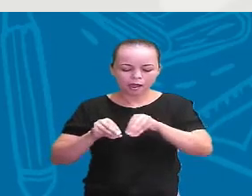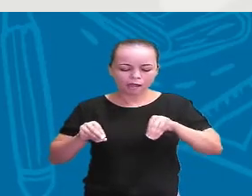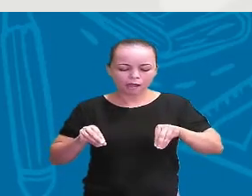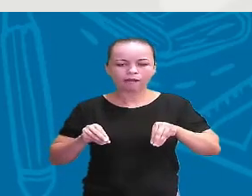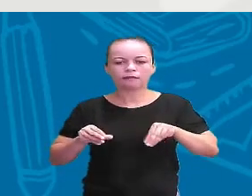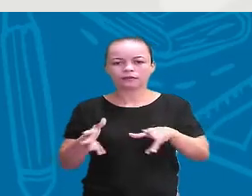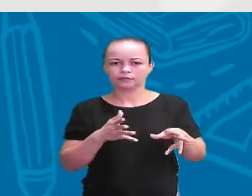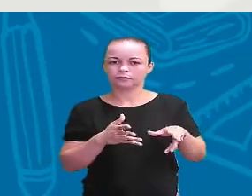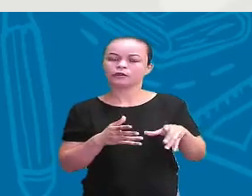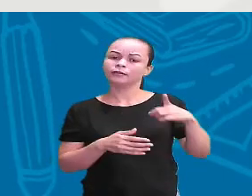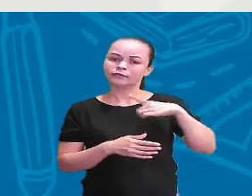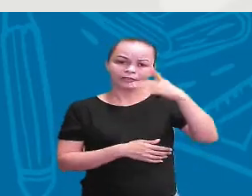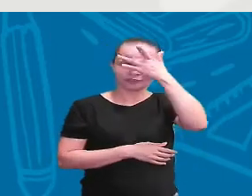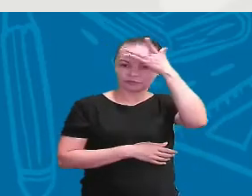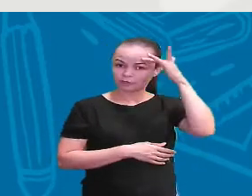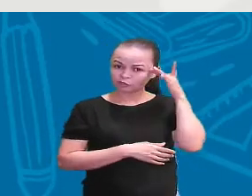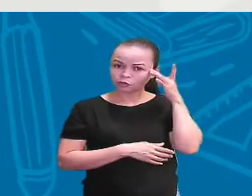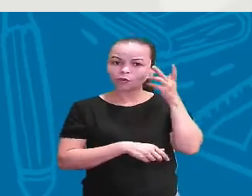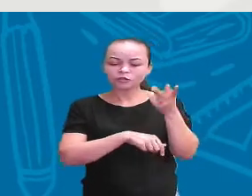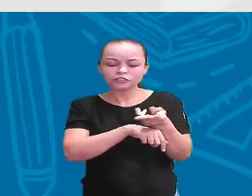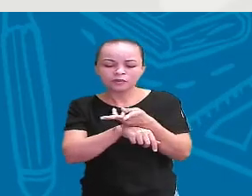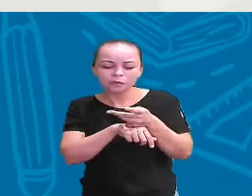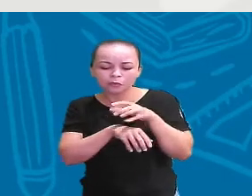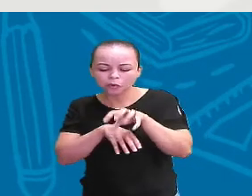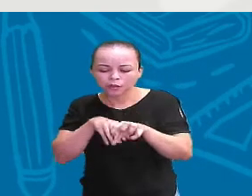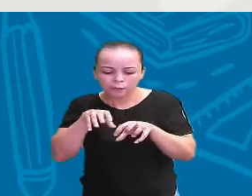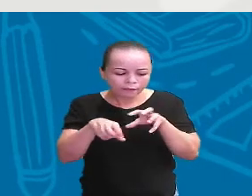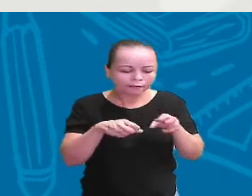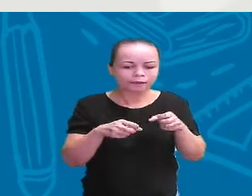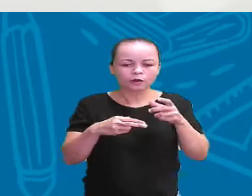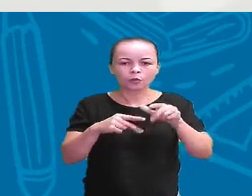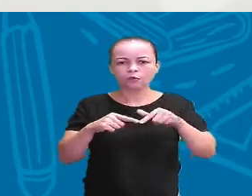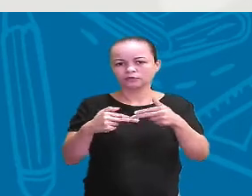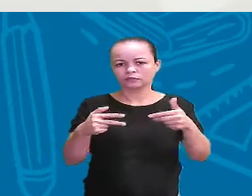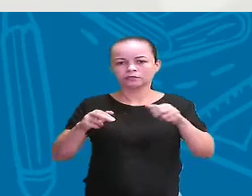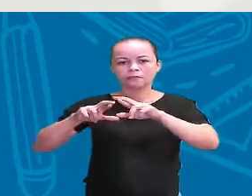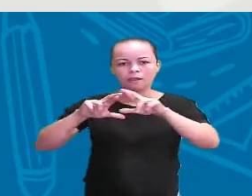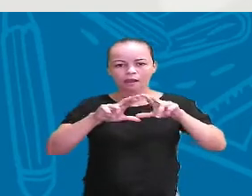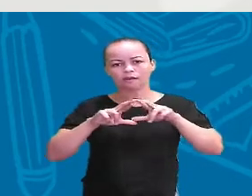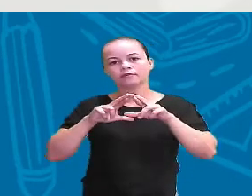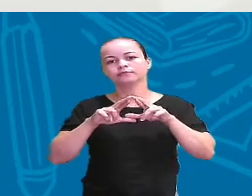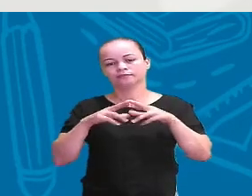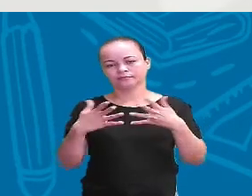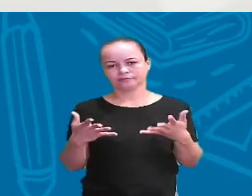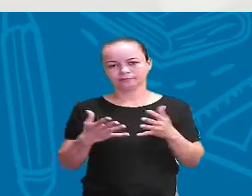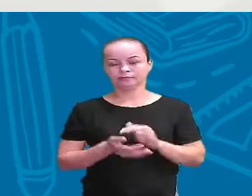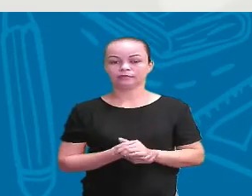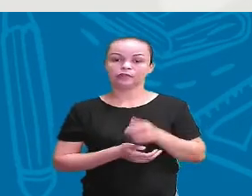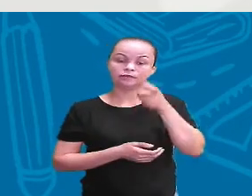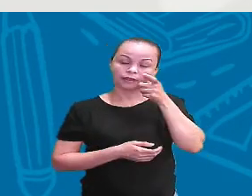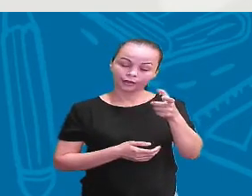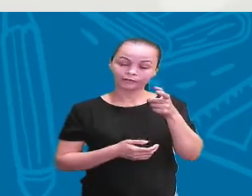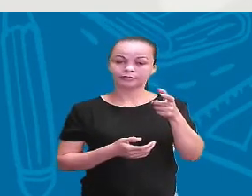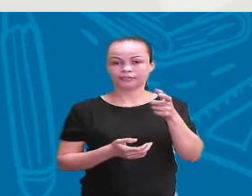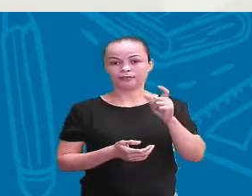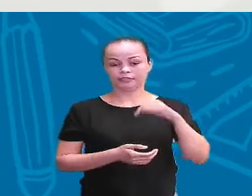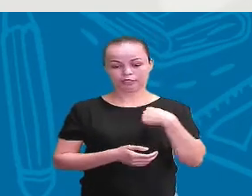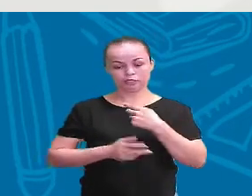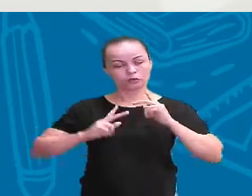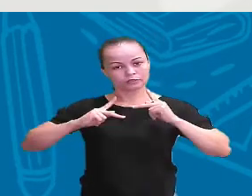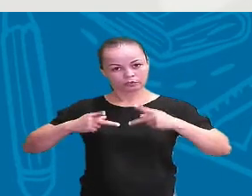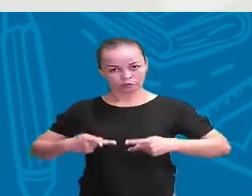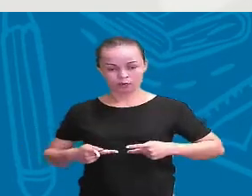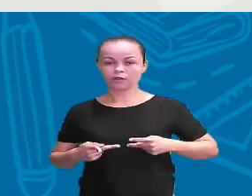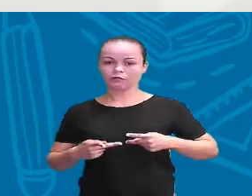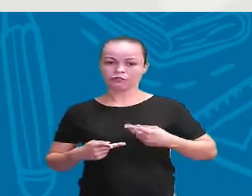recolher o reciclável para reutilizar aquele material. Então, é interessante que nós seres humanos, habitantes aqui do nosso